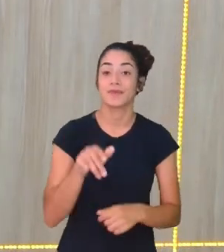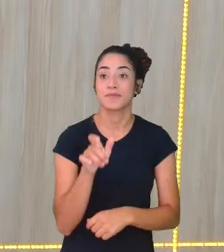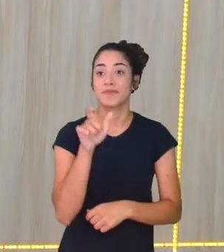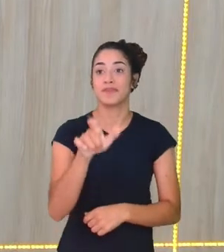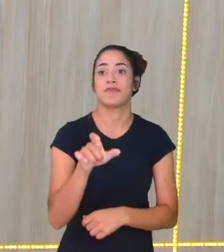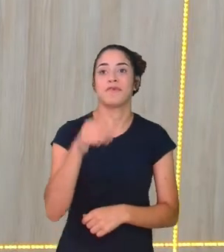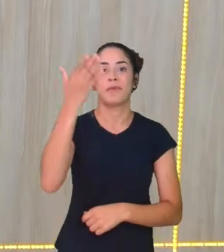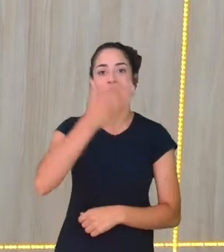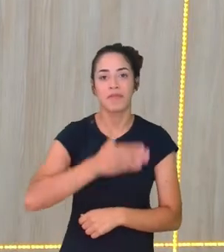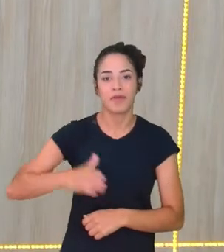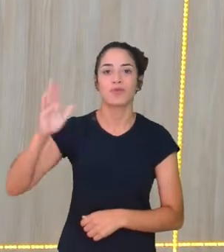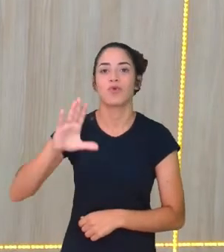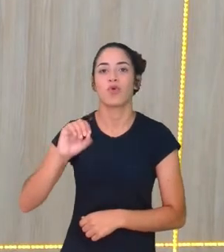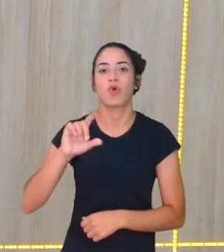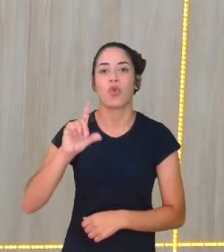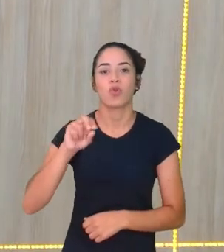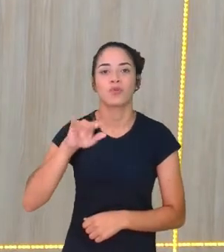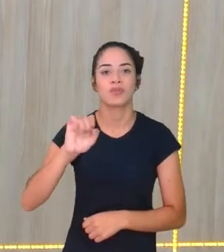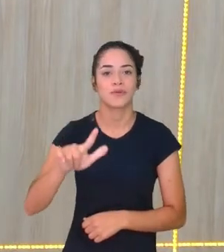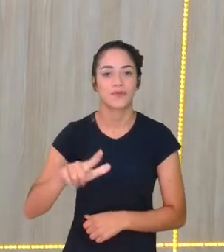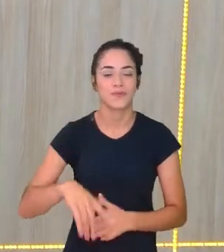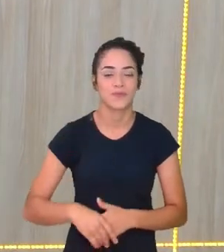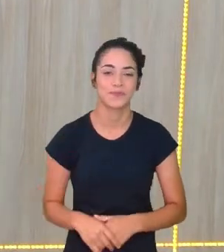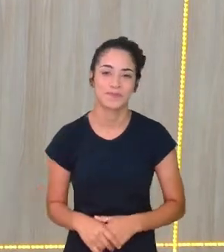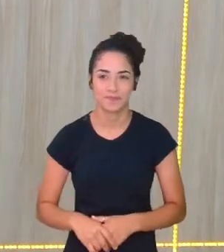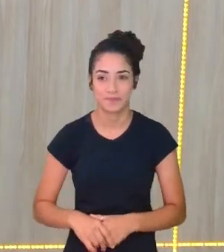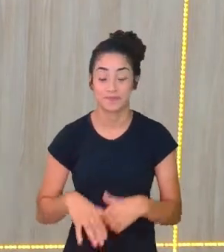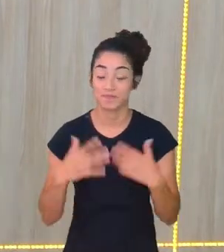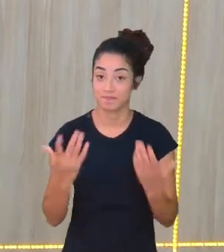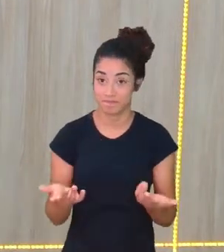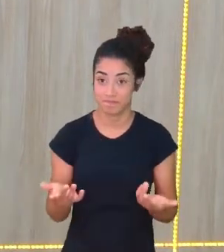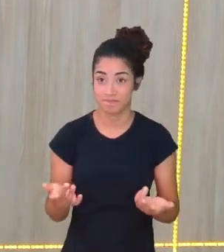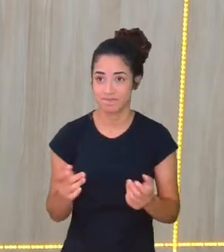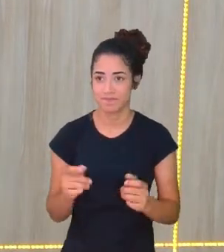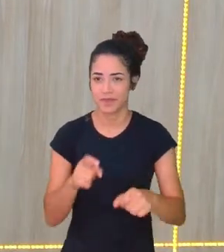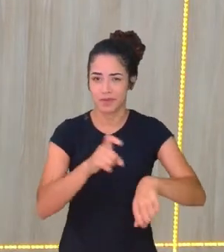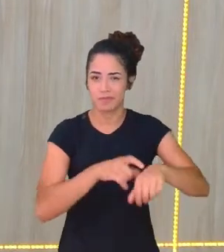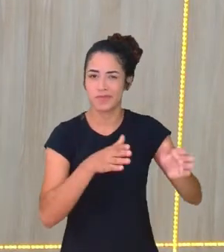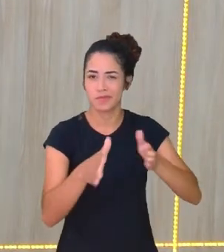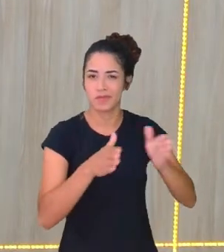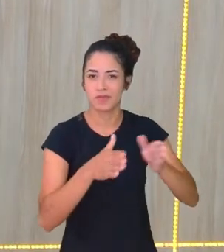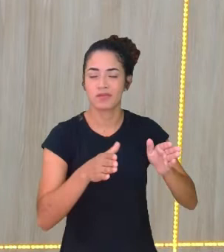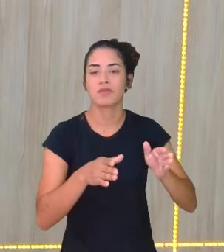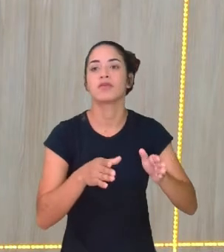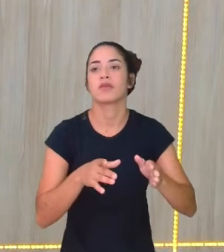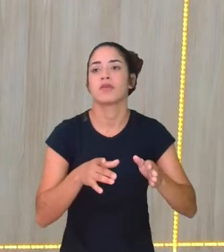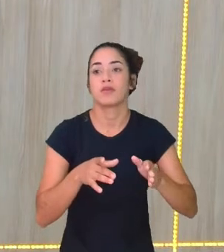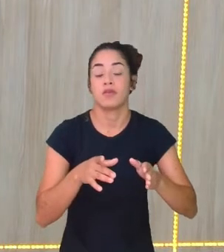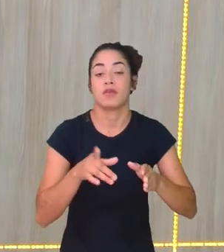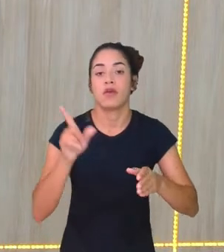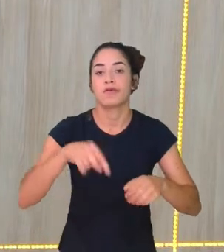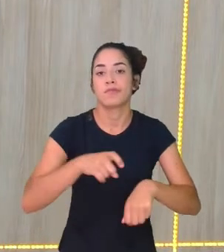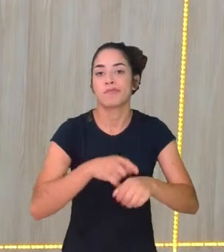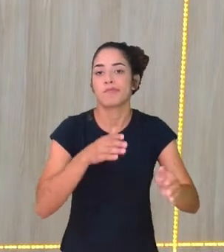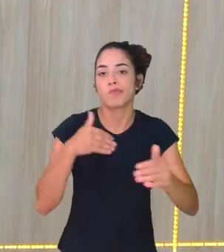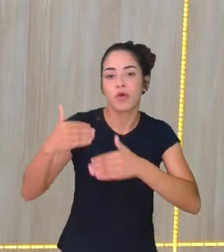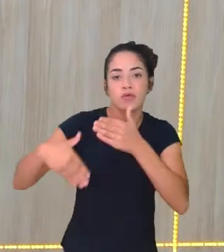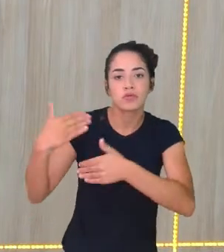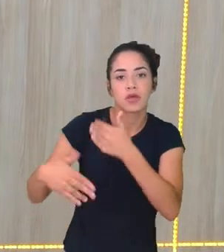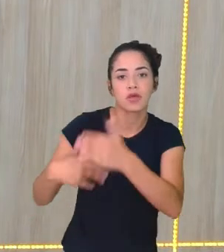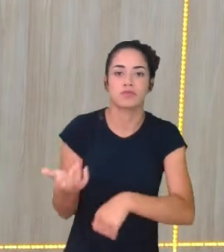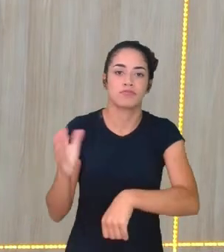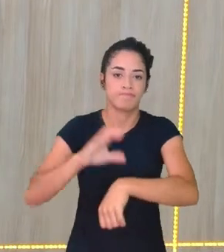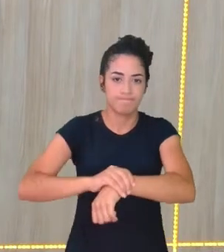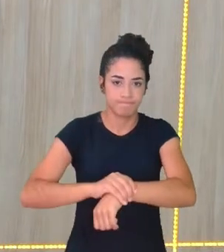de Pato colonial Então veja primeiro período né a desse processo de colonização